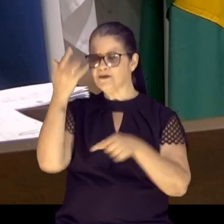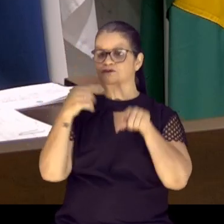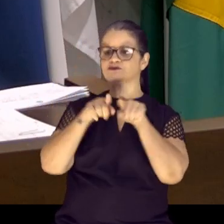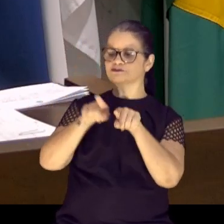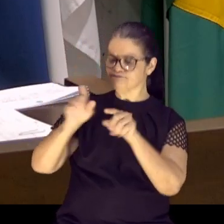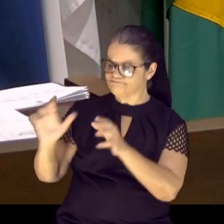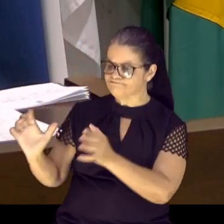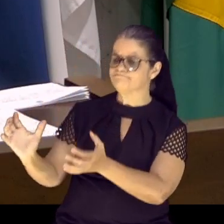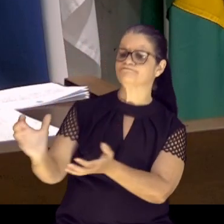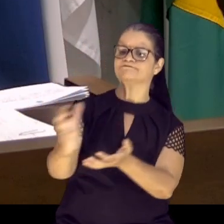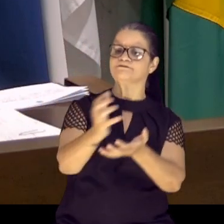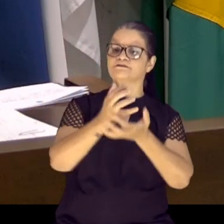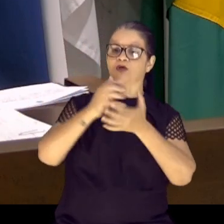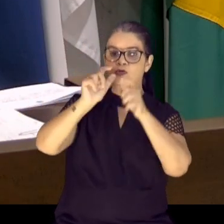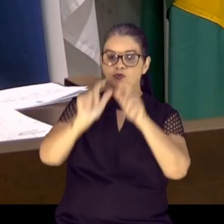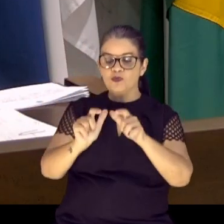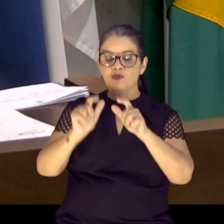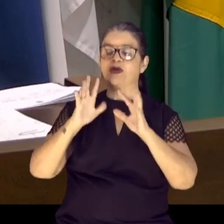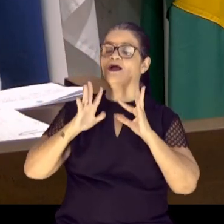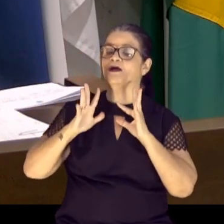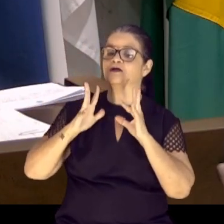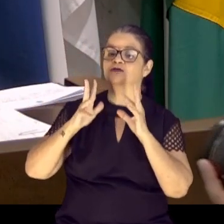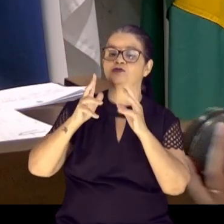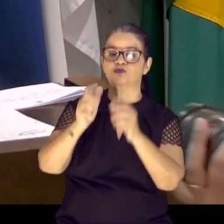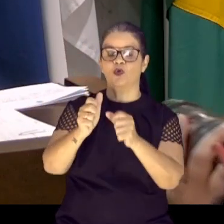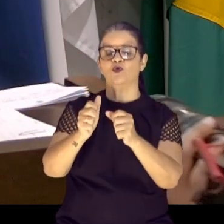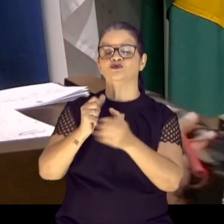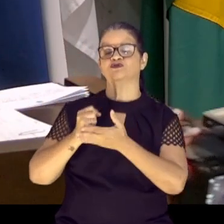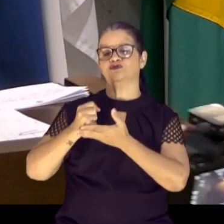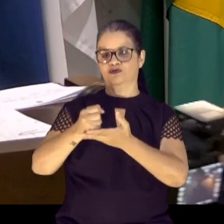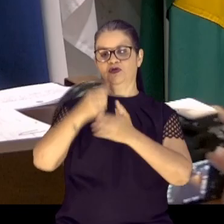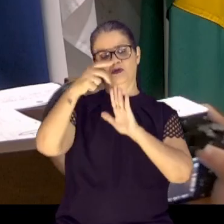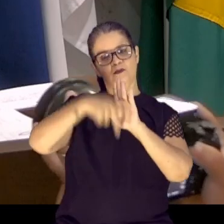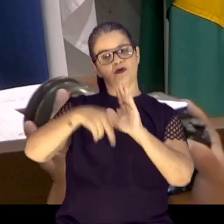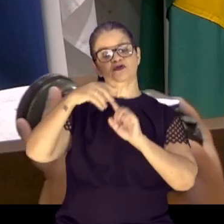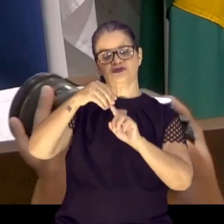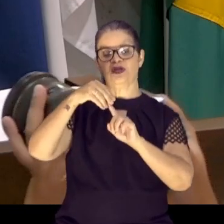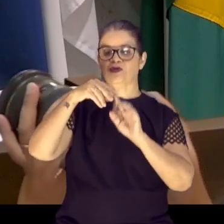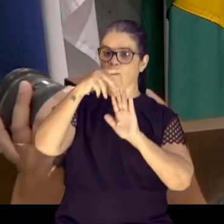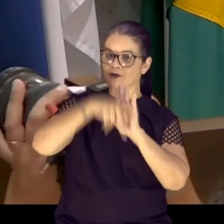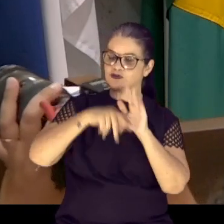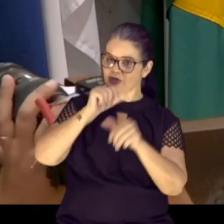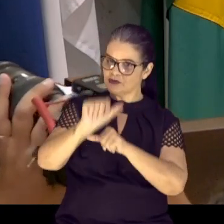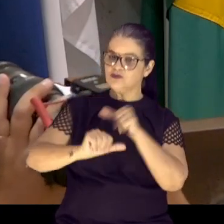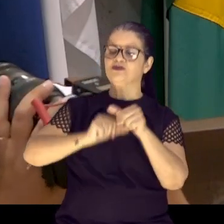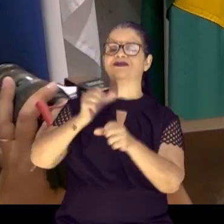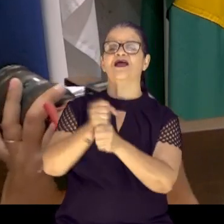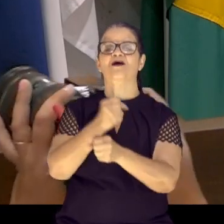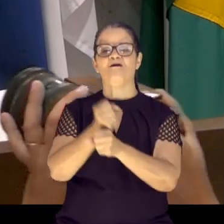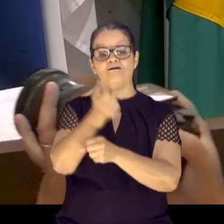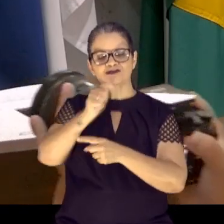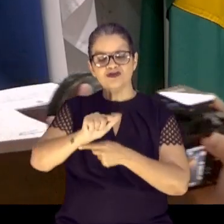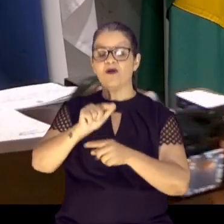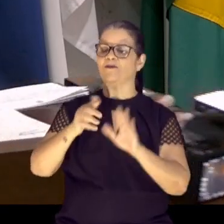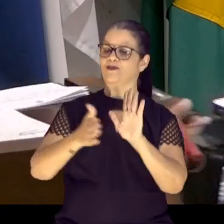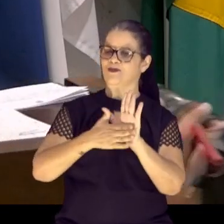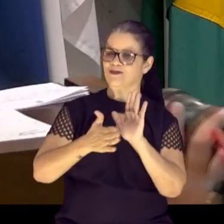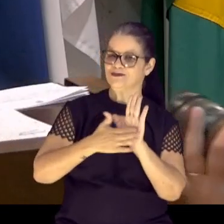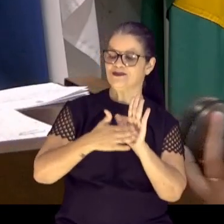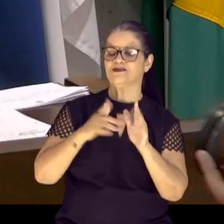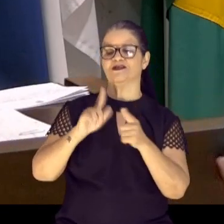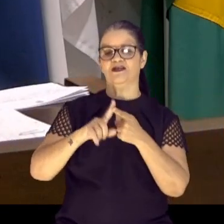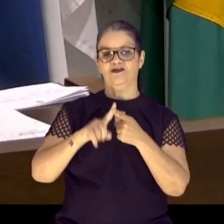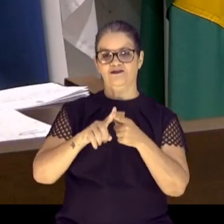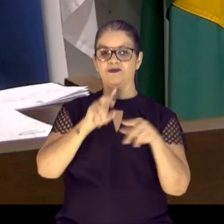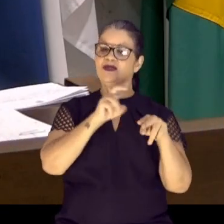mesmo palanque, em torno de um grande projeto. Um projeto de reconstrução, um projeto propositivo, um projeto que essa bancada